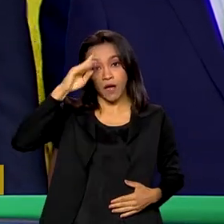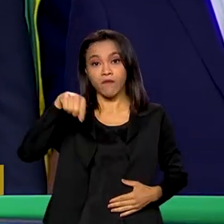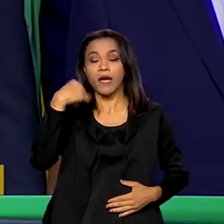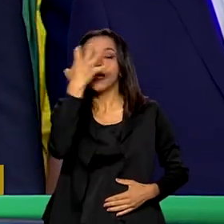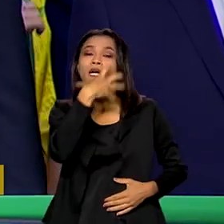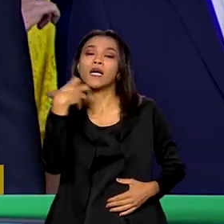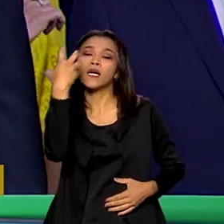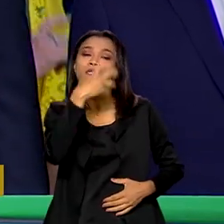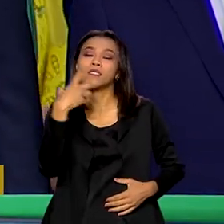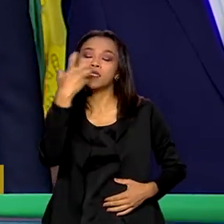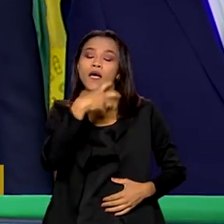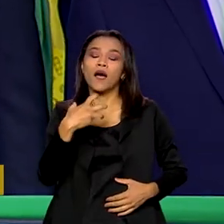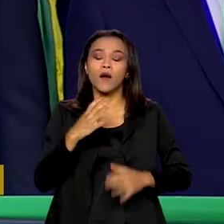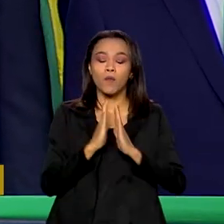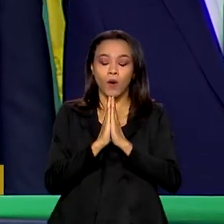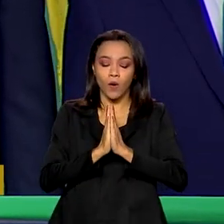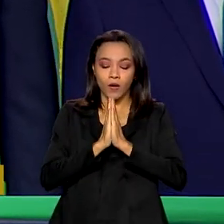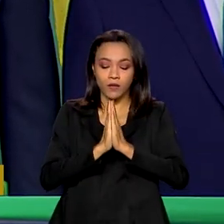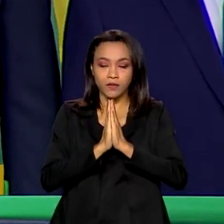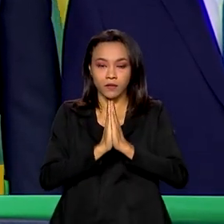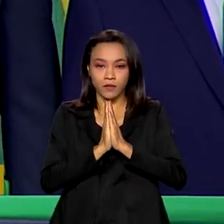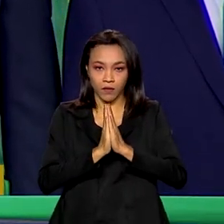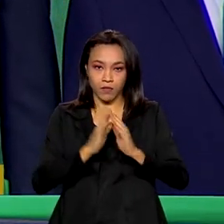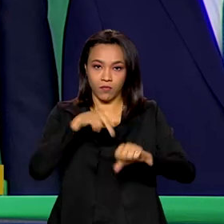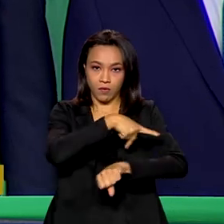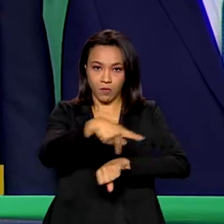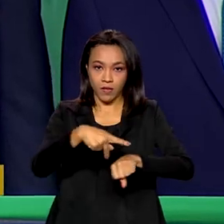a tomarem atitude de respeito.